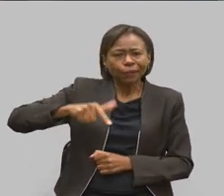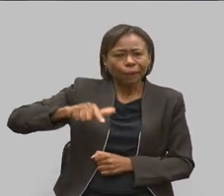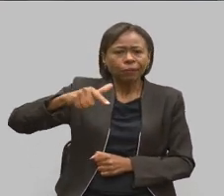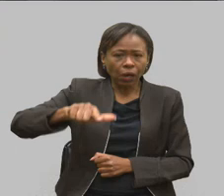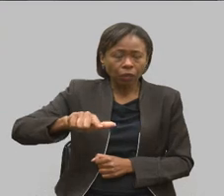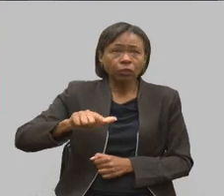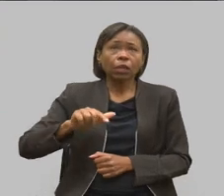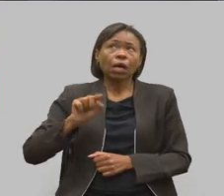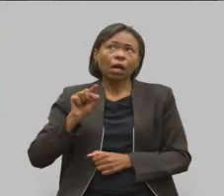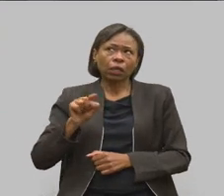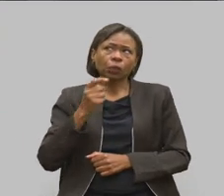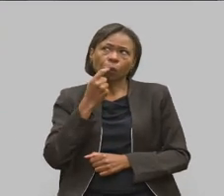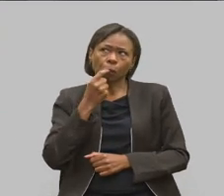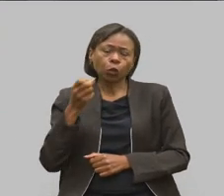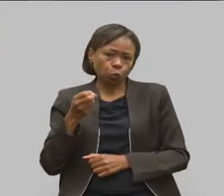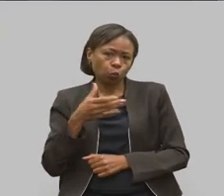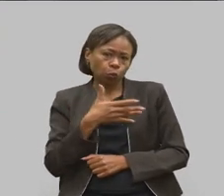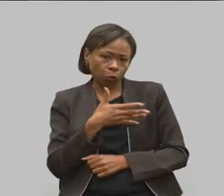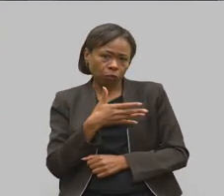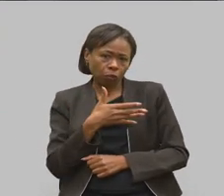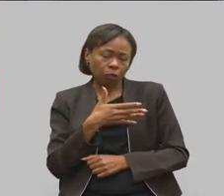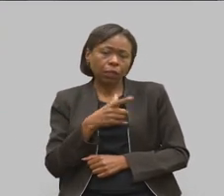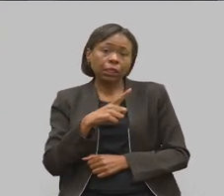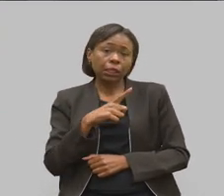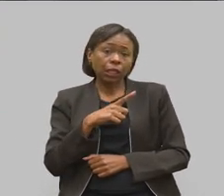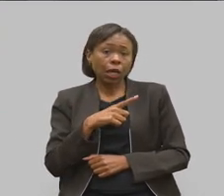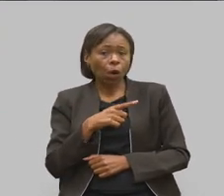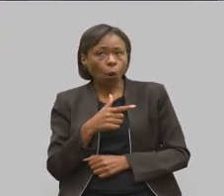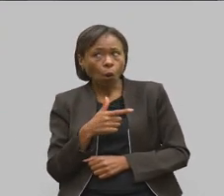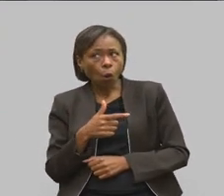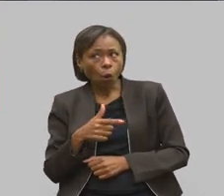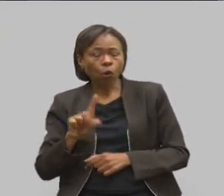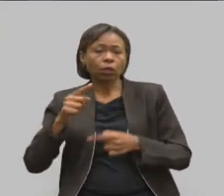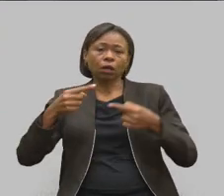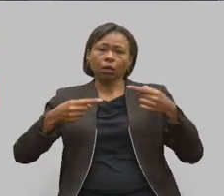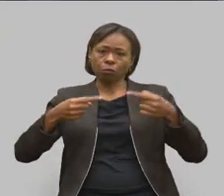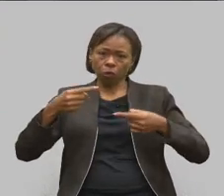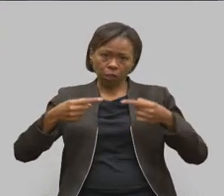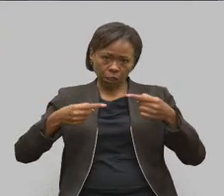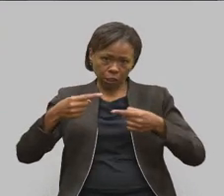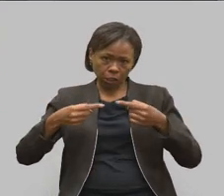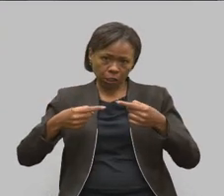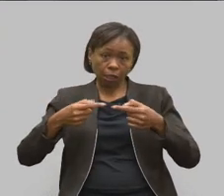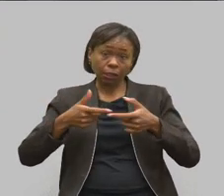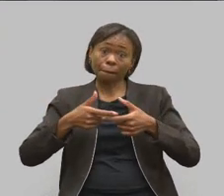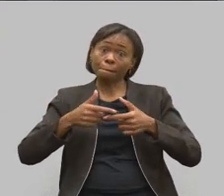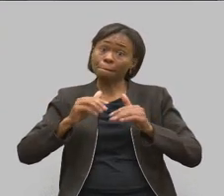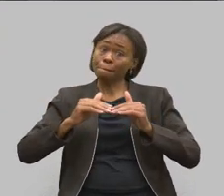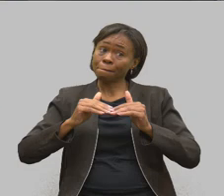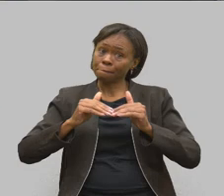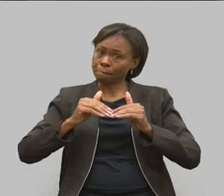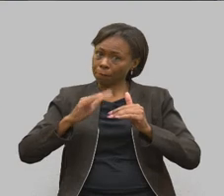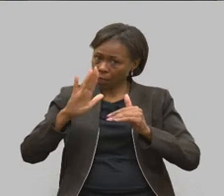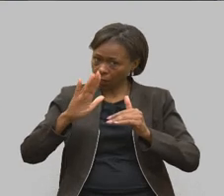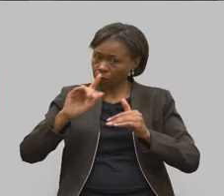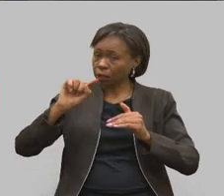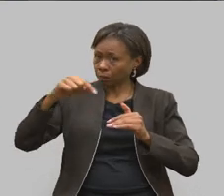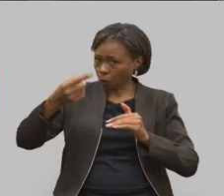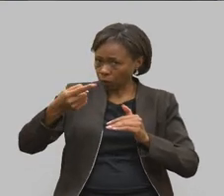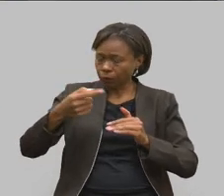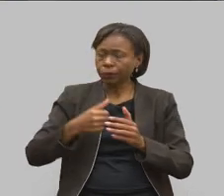uma política ainda de ampliação posterior Essa foi só uma etapa da Ampliação uma